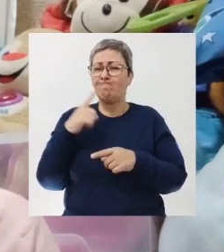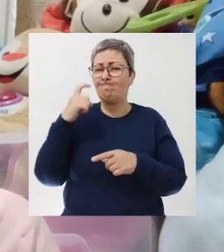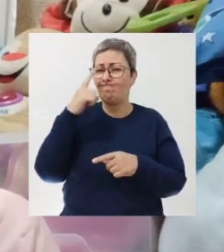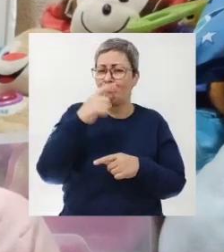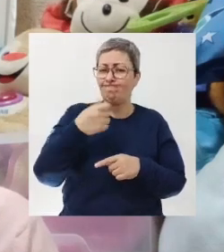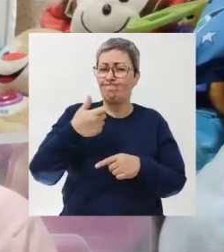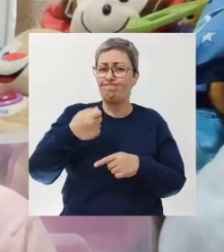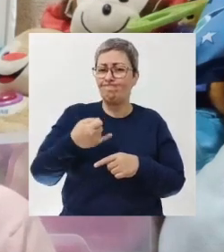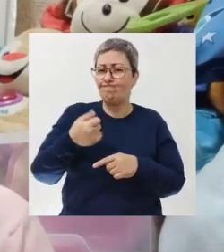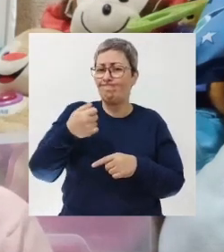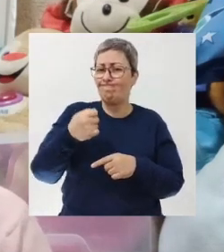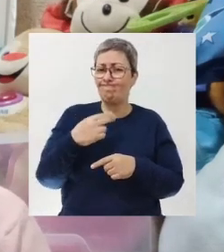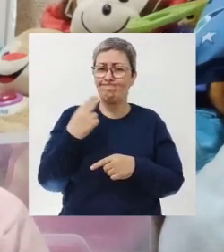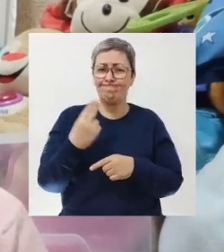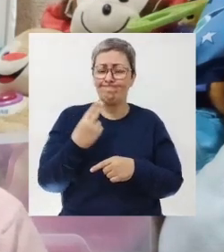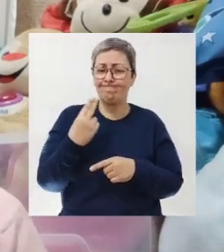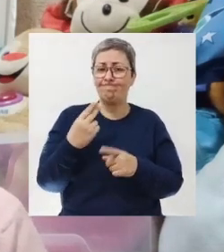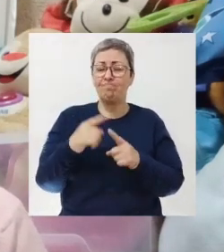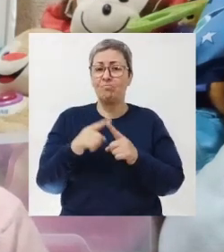dificuldade para evacuar.